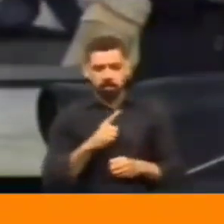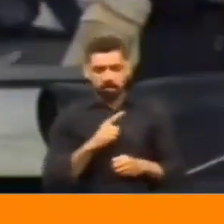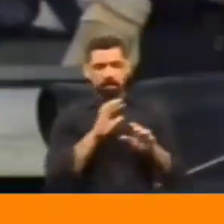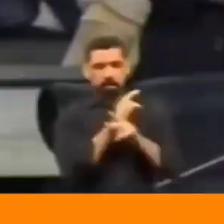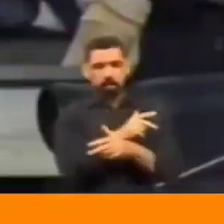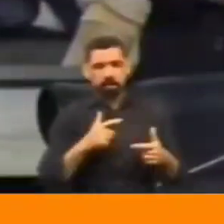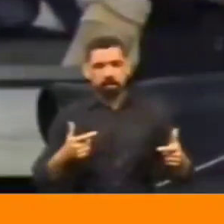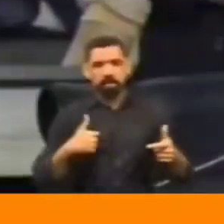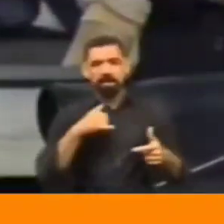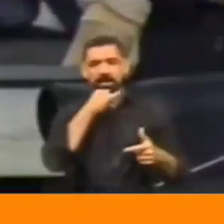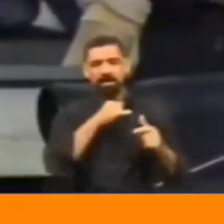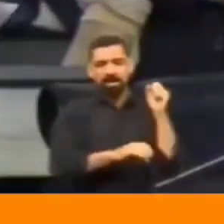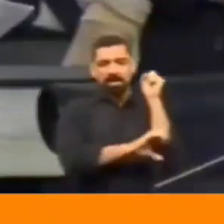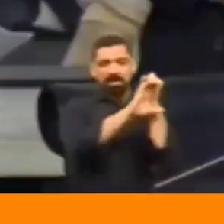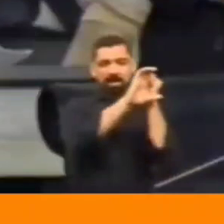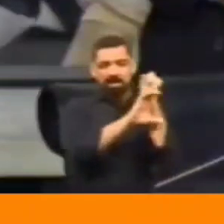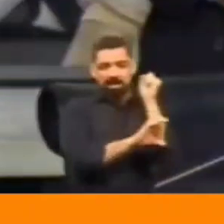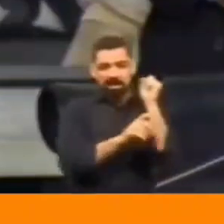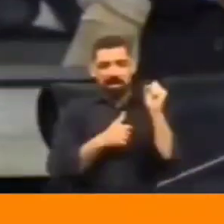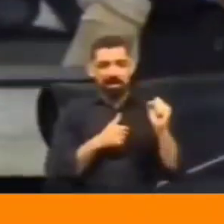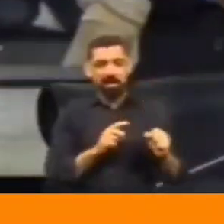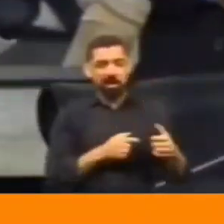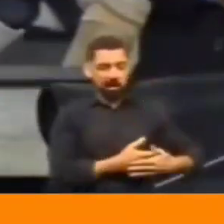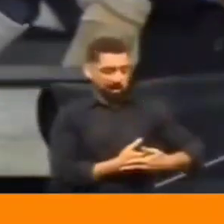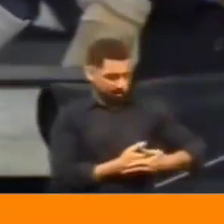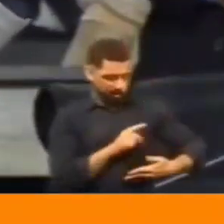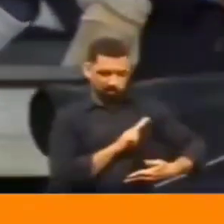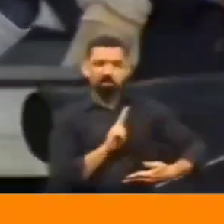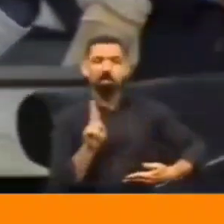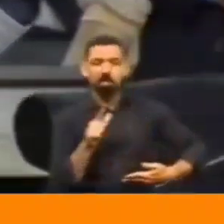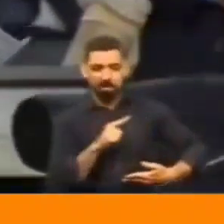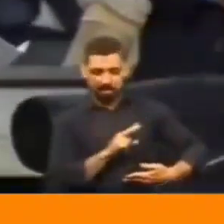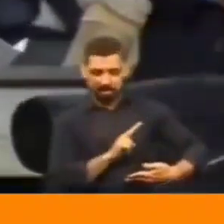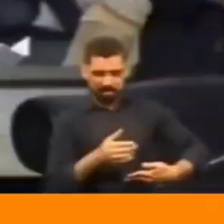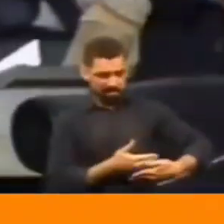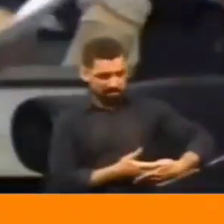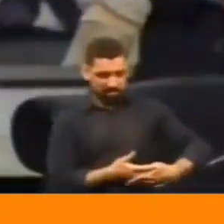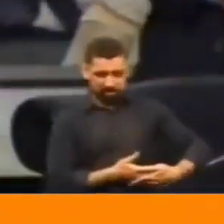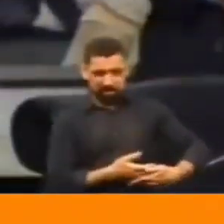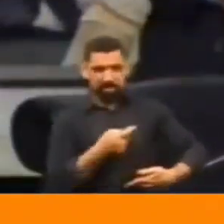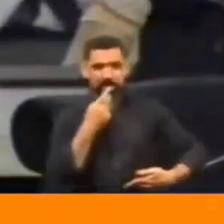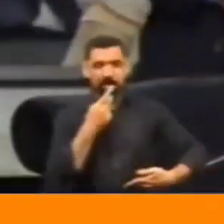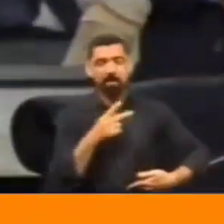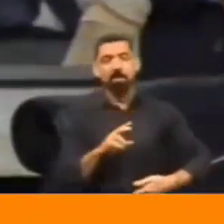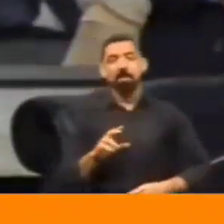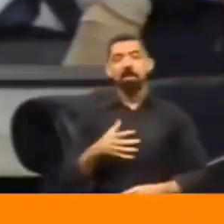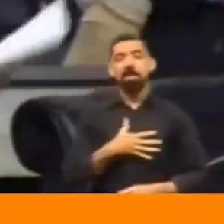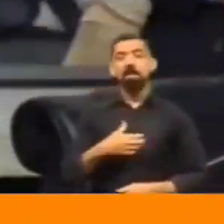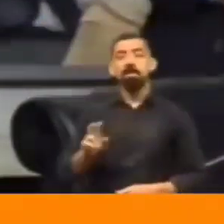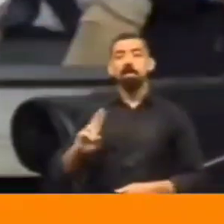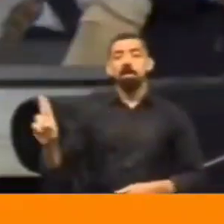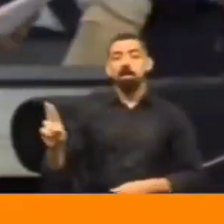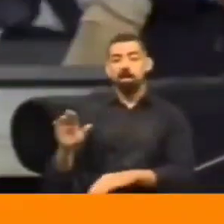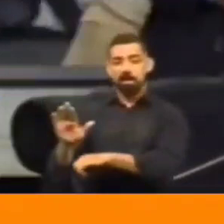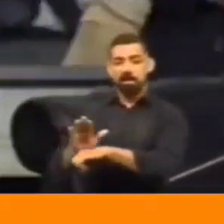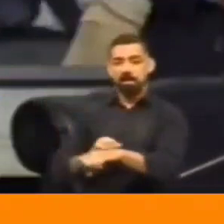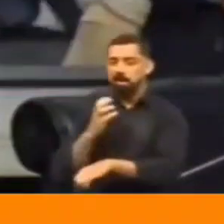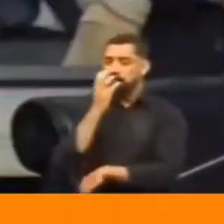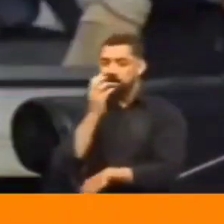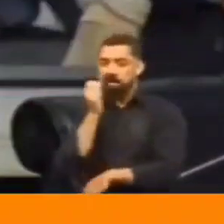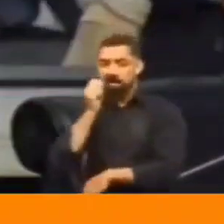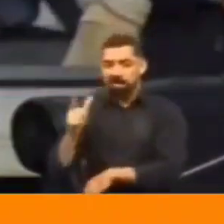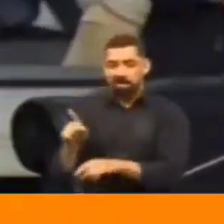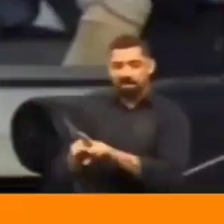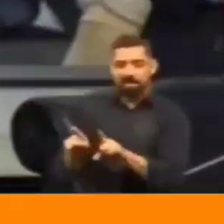ali do elevador, eles ficam falando o nome dos bichos. Tem deles que chegam em casa, ao invés de gritar pelo nome do filho, chama o cachorro, é o